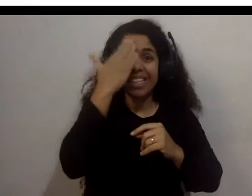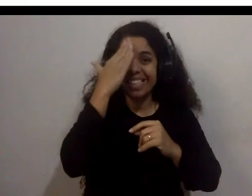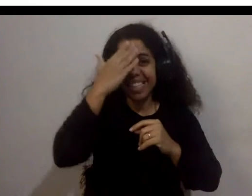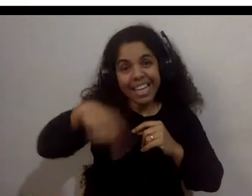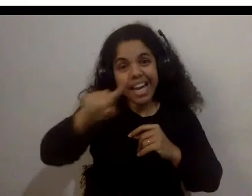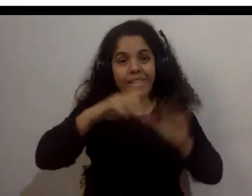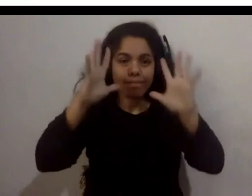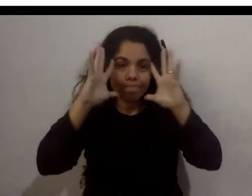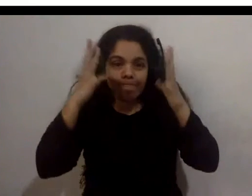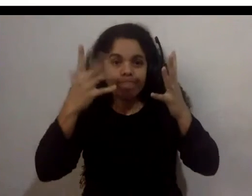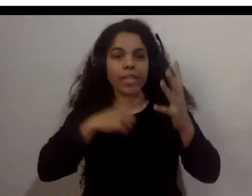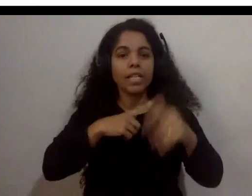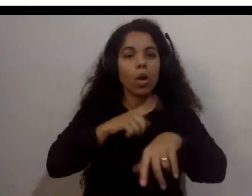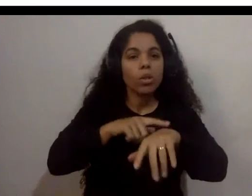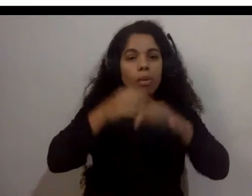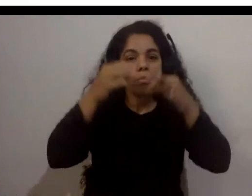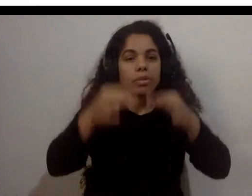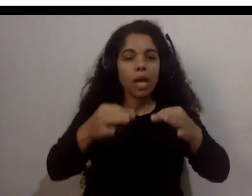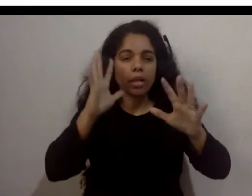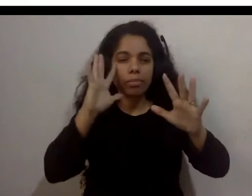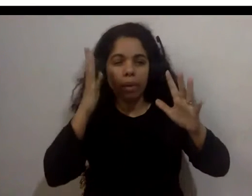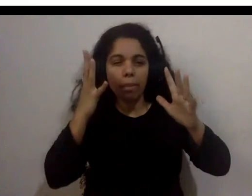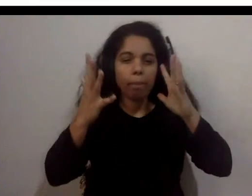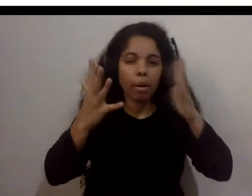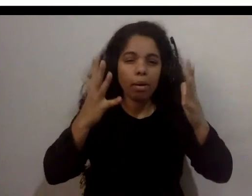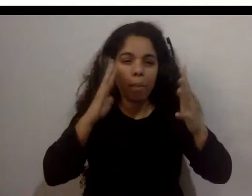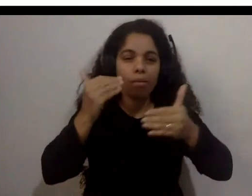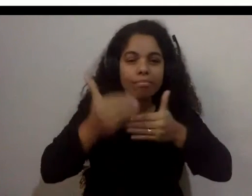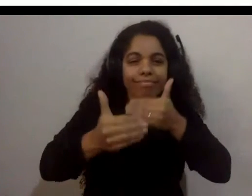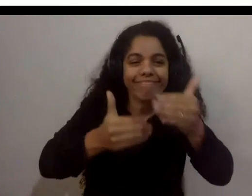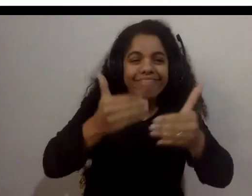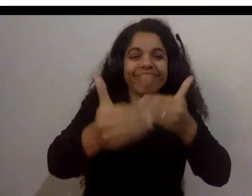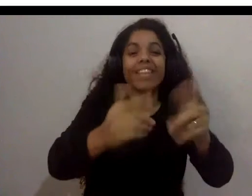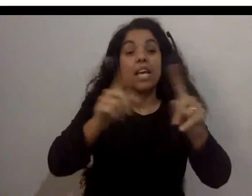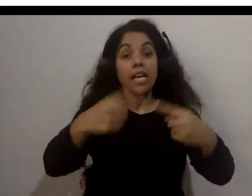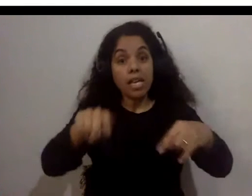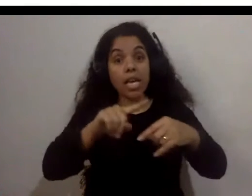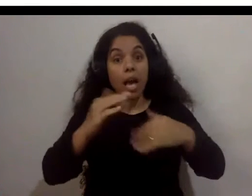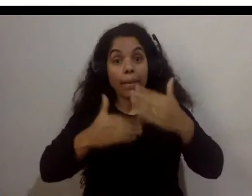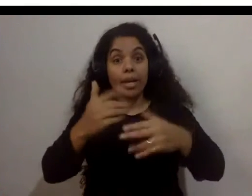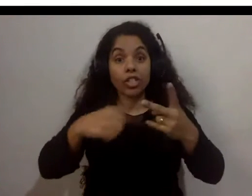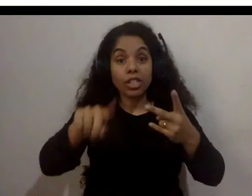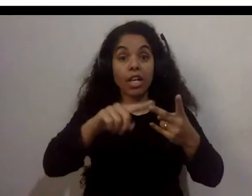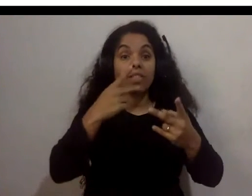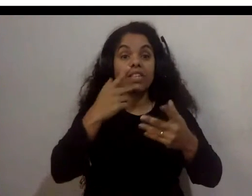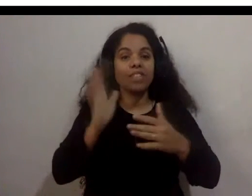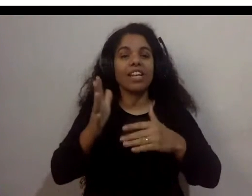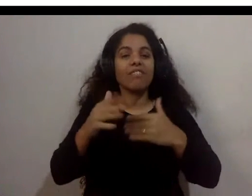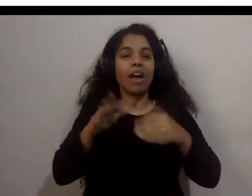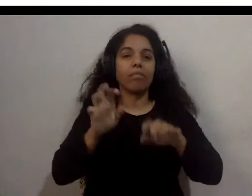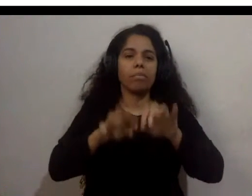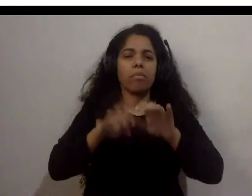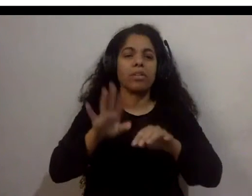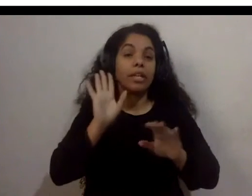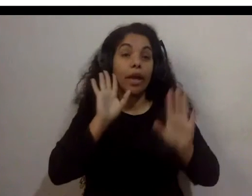essas decisões, elas têm os tempos certos de ser tomadas. E aí, provavelmente, à medida que você vai desenvolvendo, você já deve ter escutado